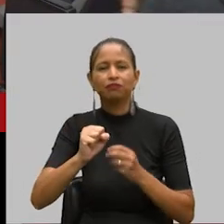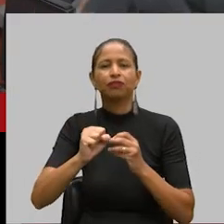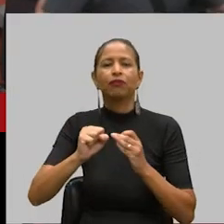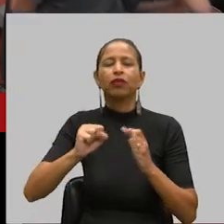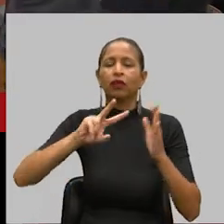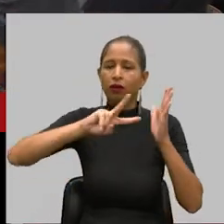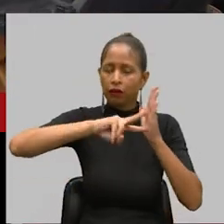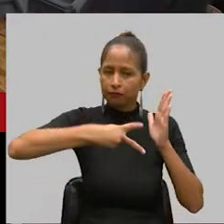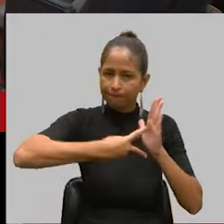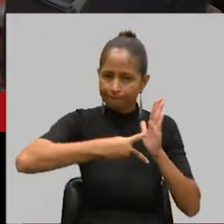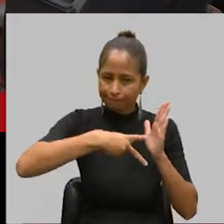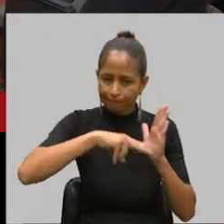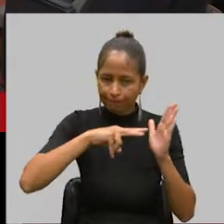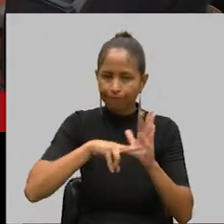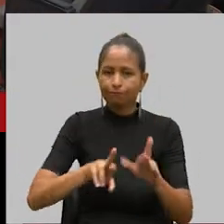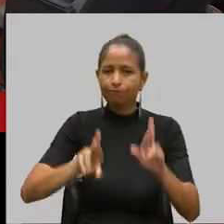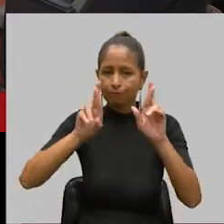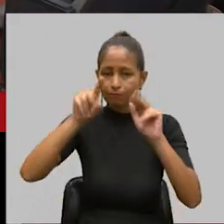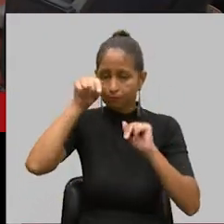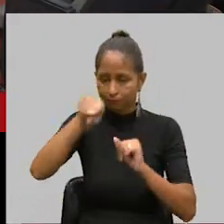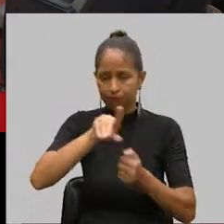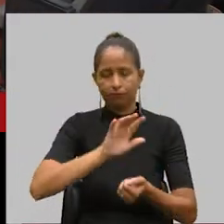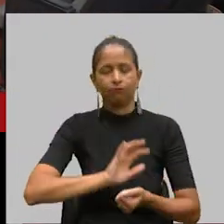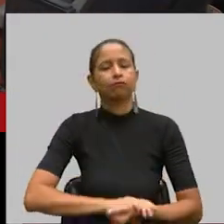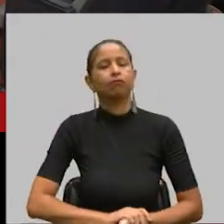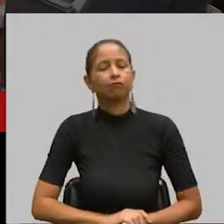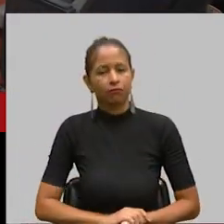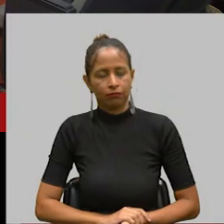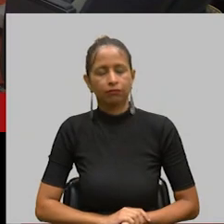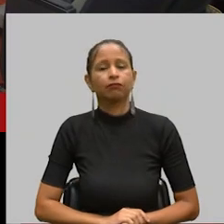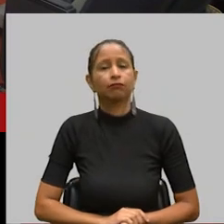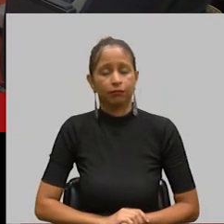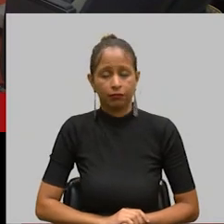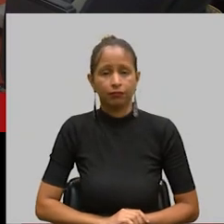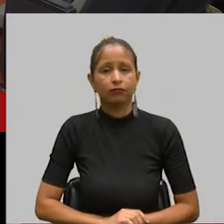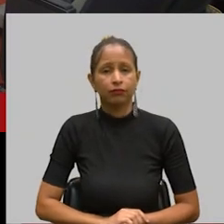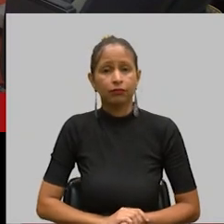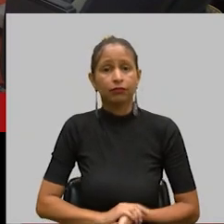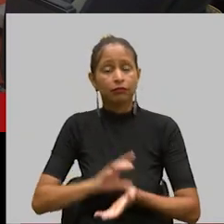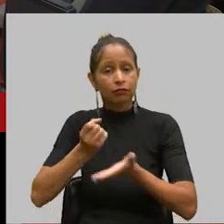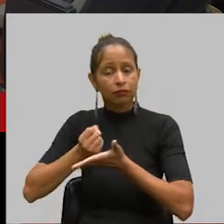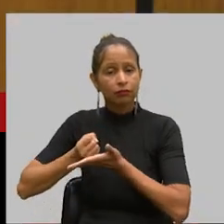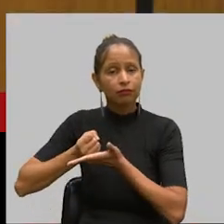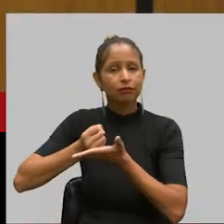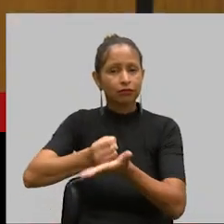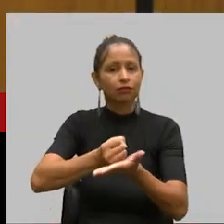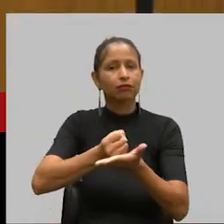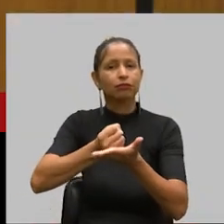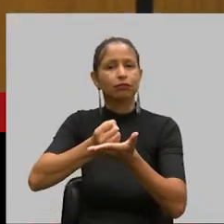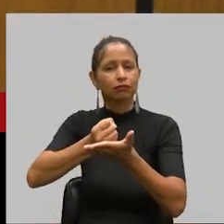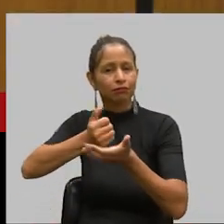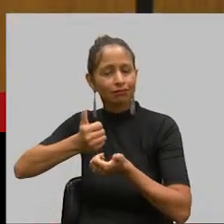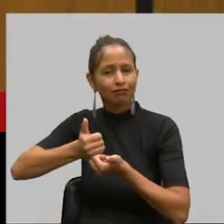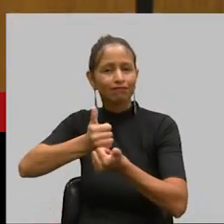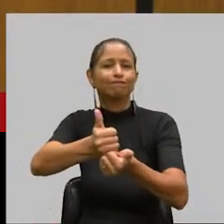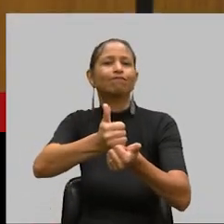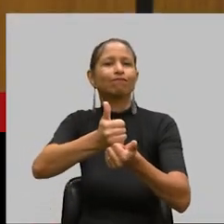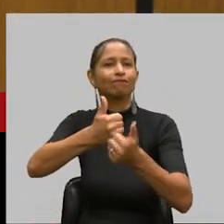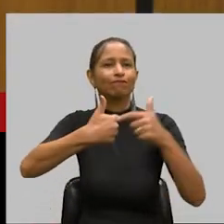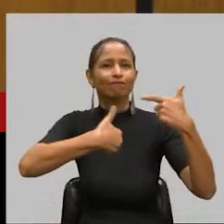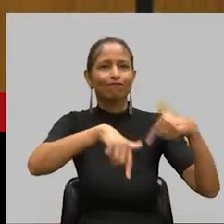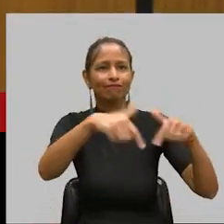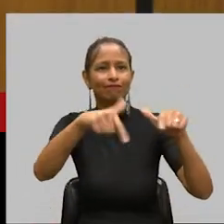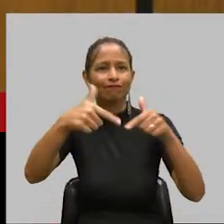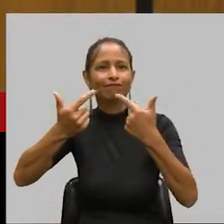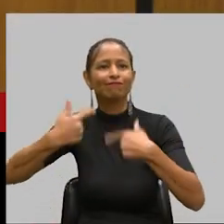jut né aqui representando o sind jut pela contribuição e colaboração nesse trabalho de